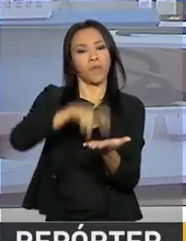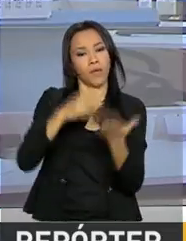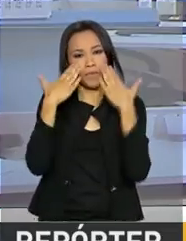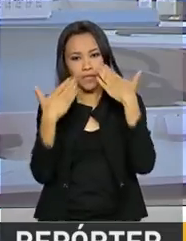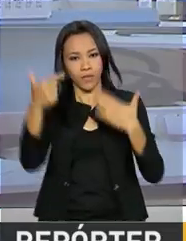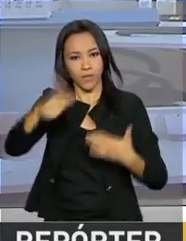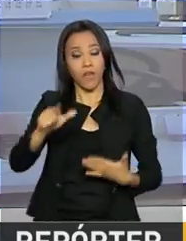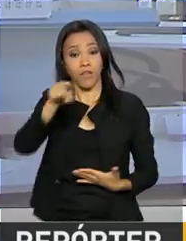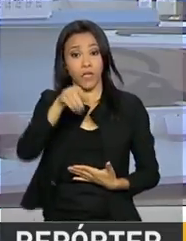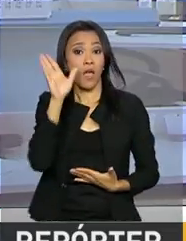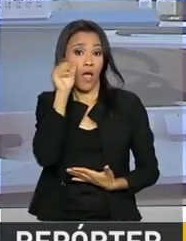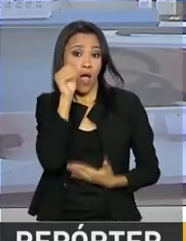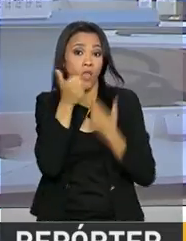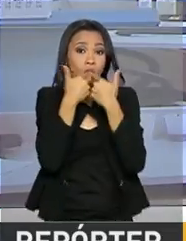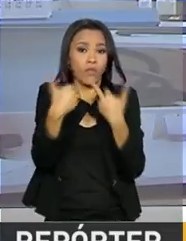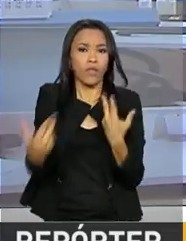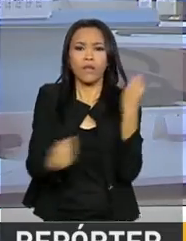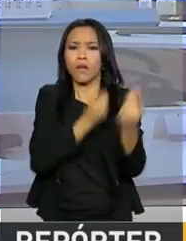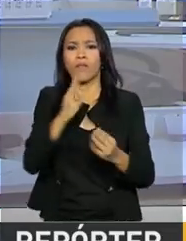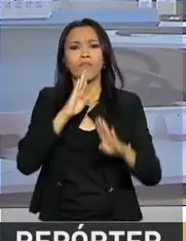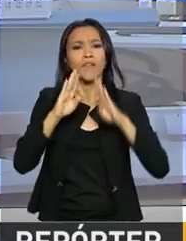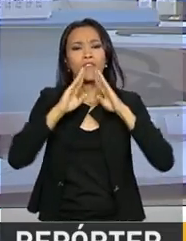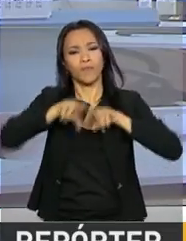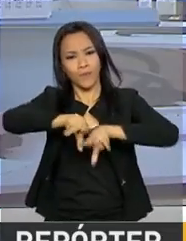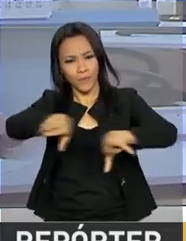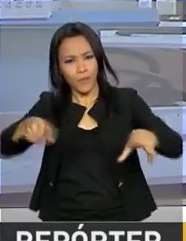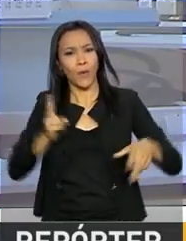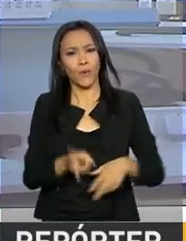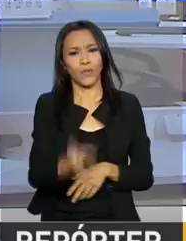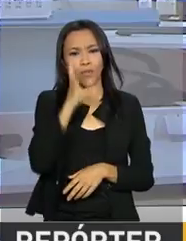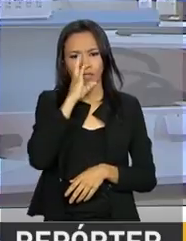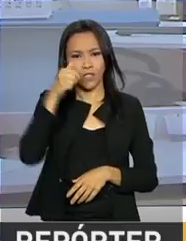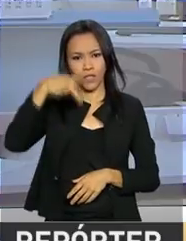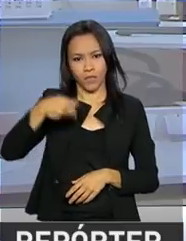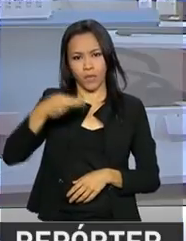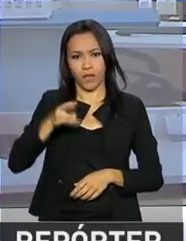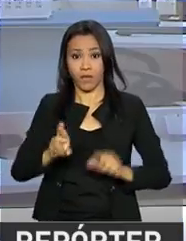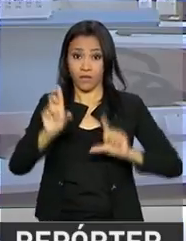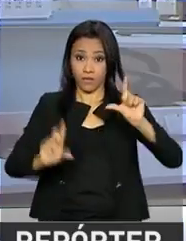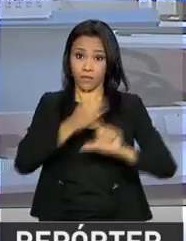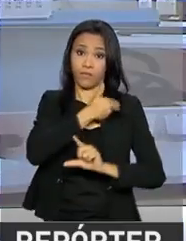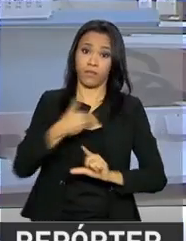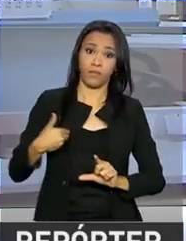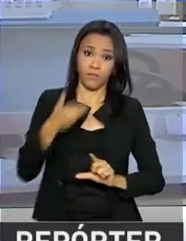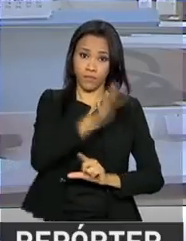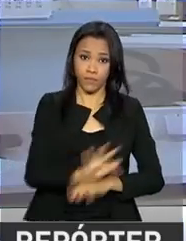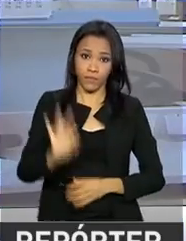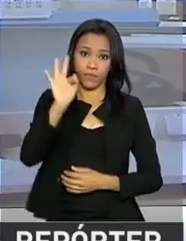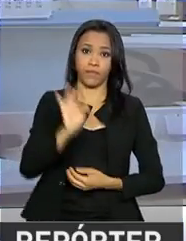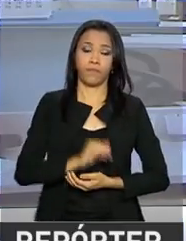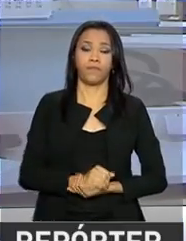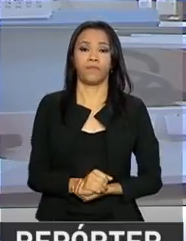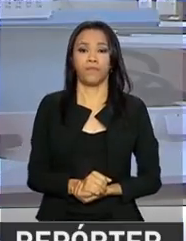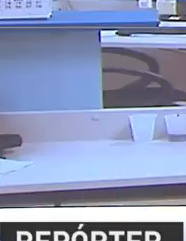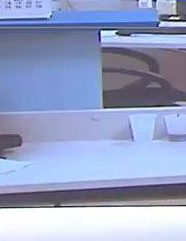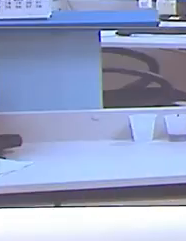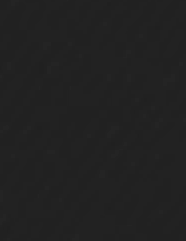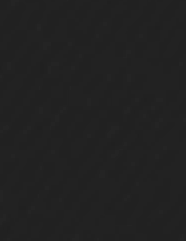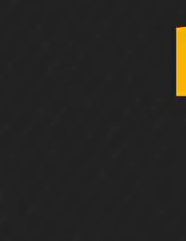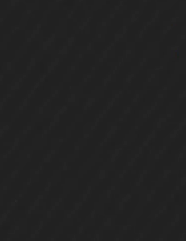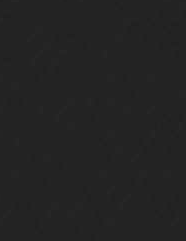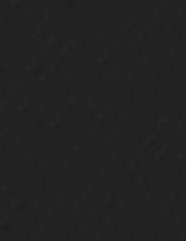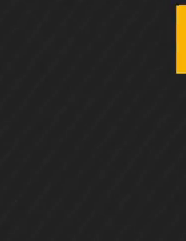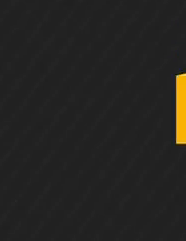repórter BR acompanhar as novidades também em nossas redes sociais continuei com a gente aqui na tvnbr a TV do Governo Federal